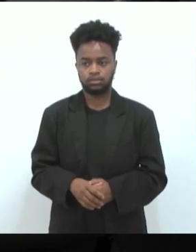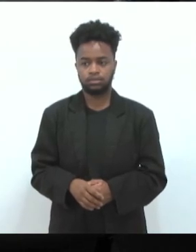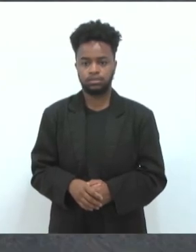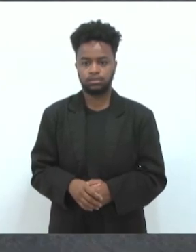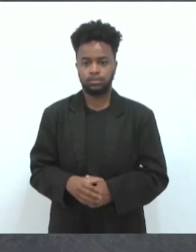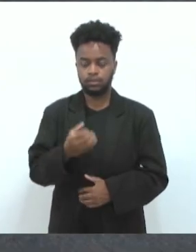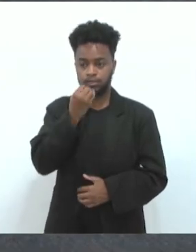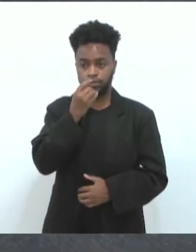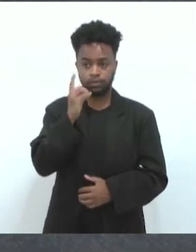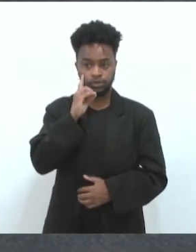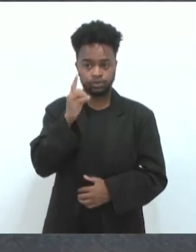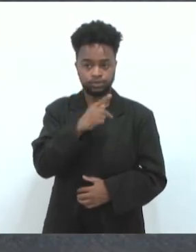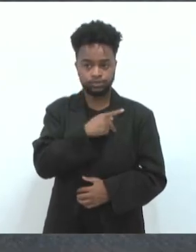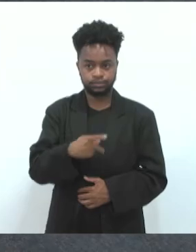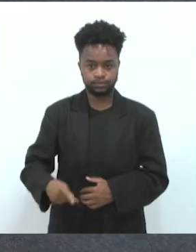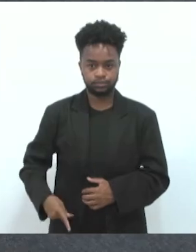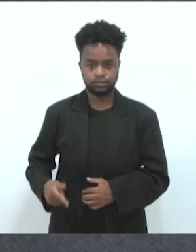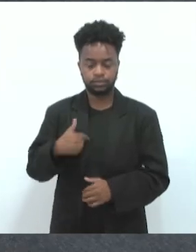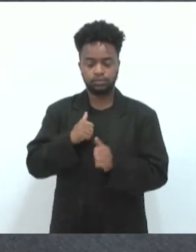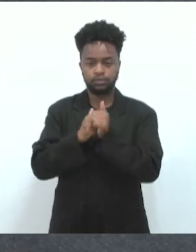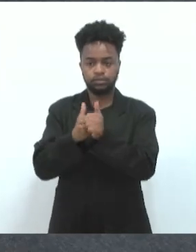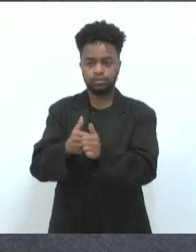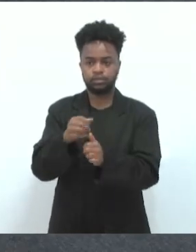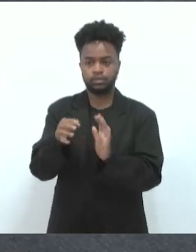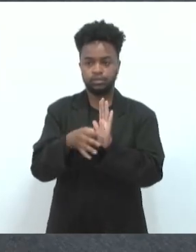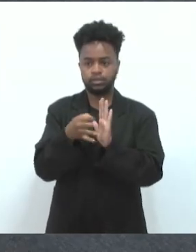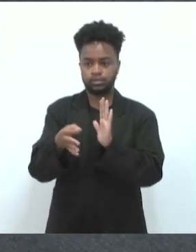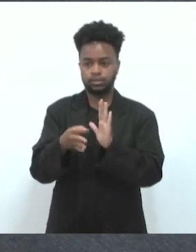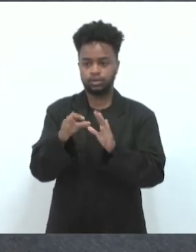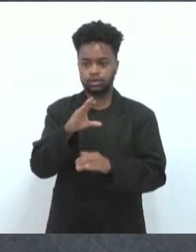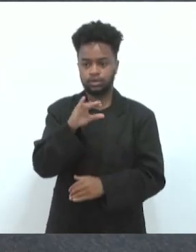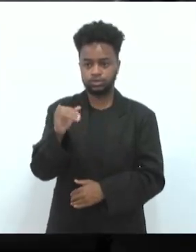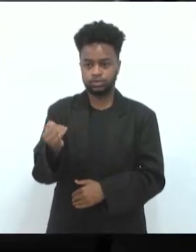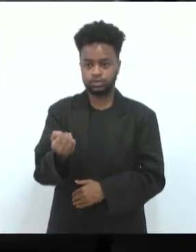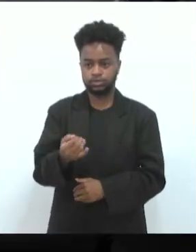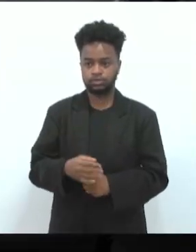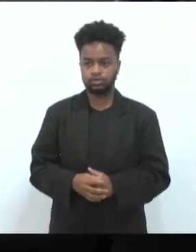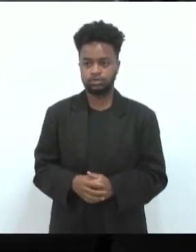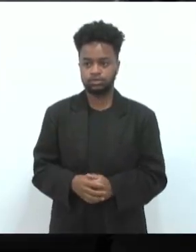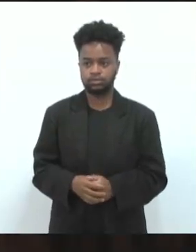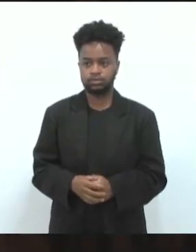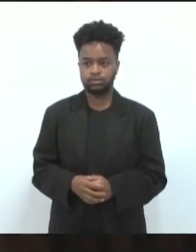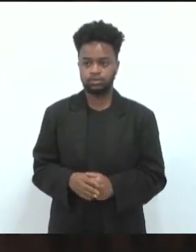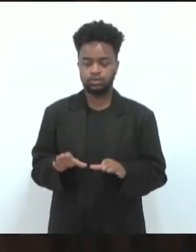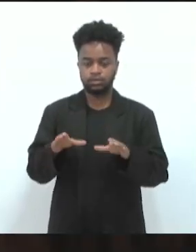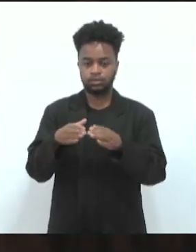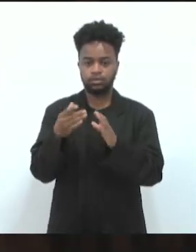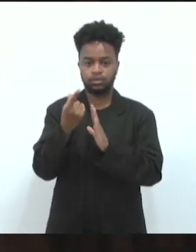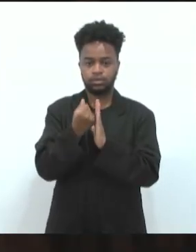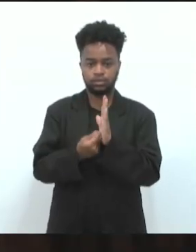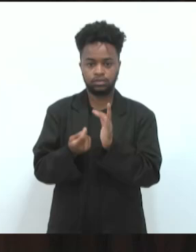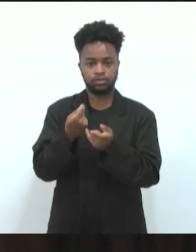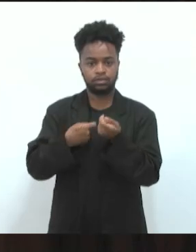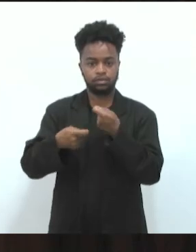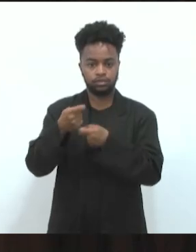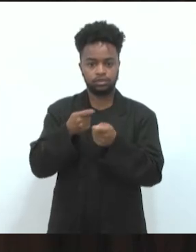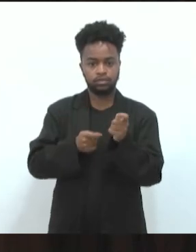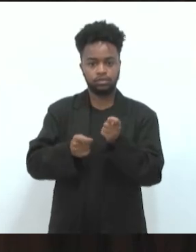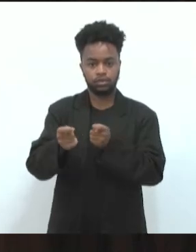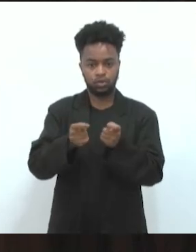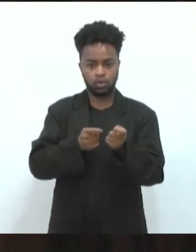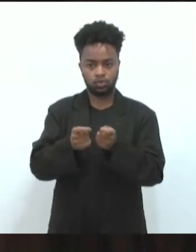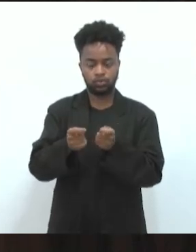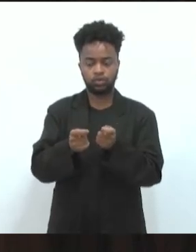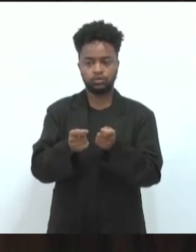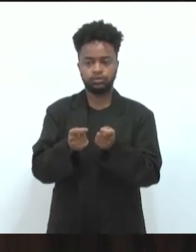Bom dia, presidenta. Eu acompanho o parecer da CCJ. Pela Comissão de Orçamento, Finanças, Fiscalização